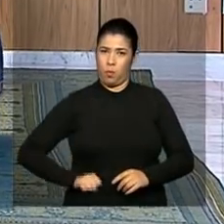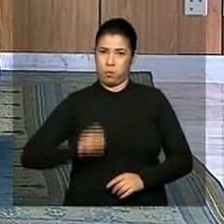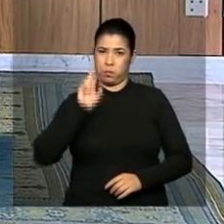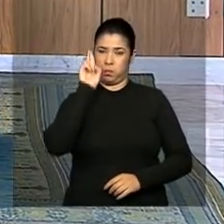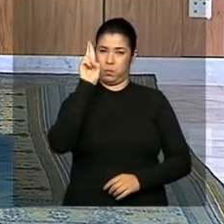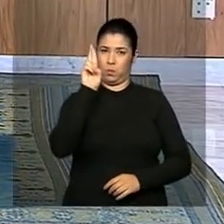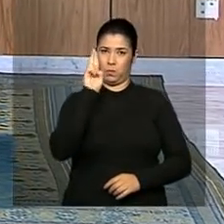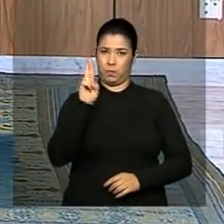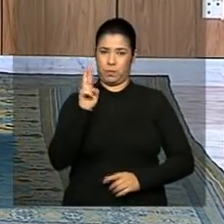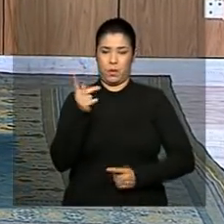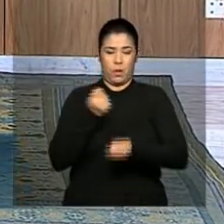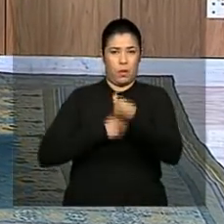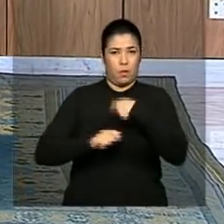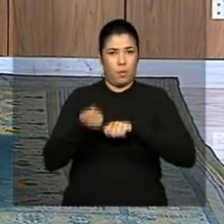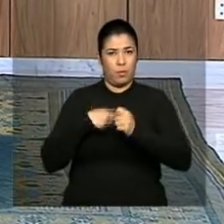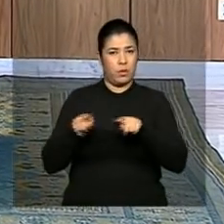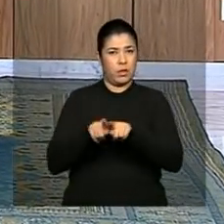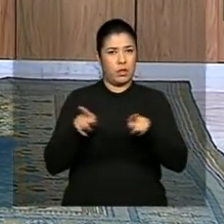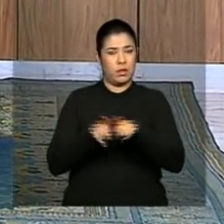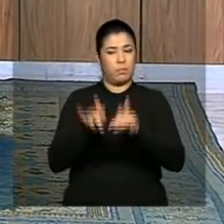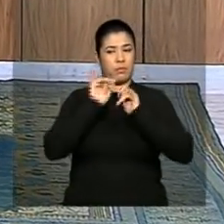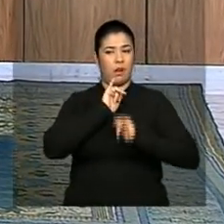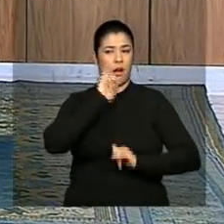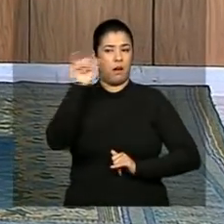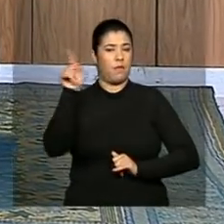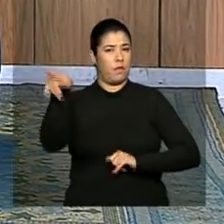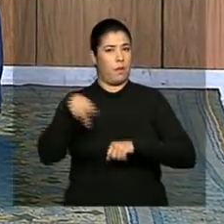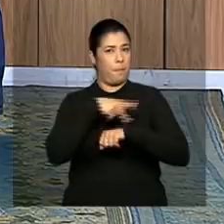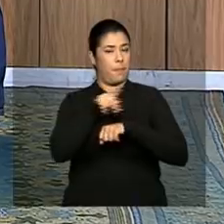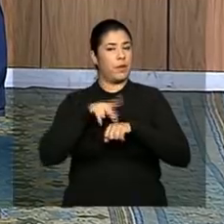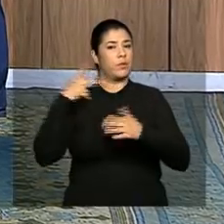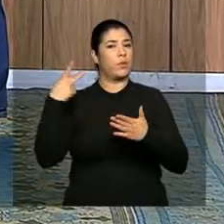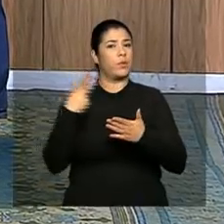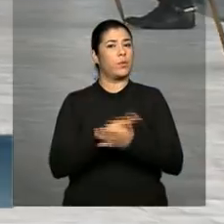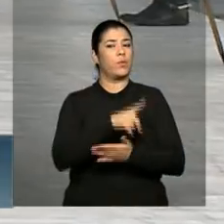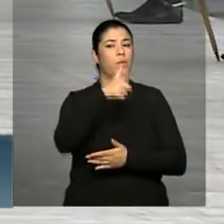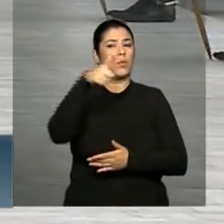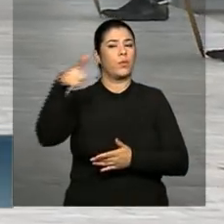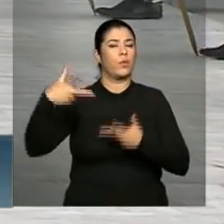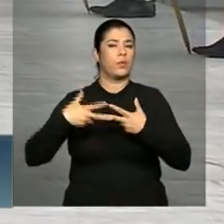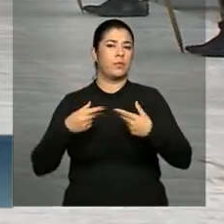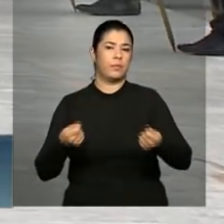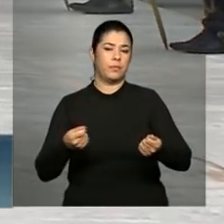representa, negocia e informa o seu país do que acontece no exterior.